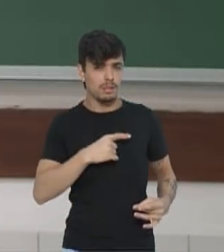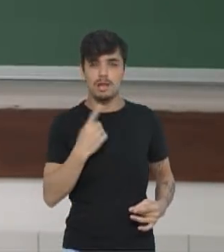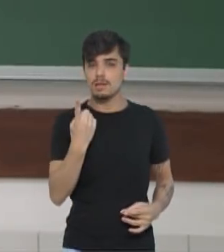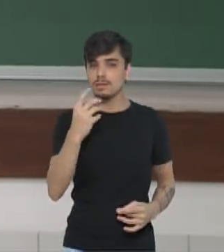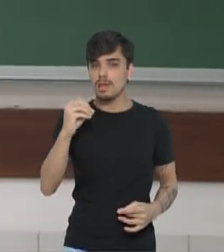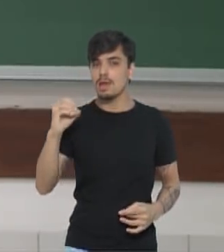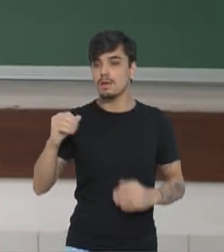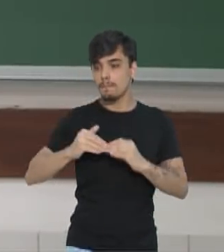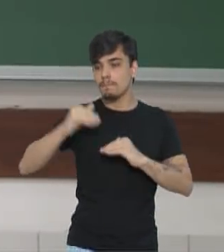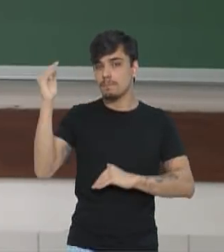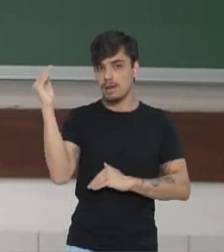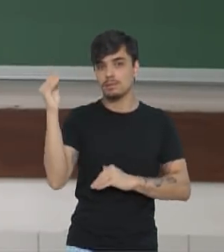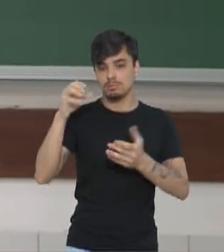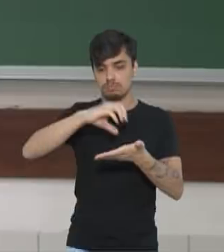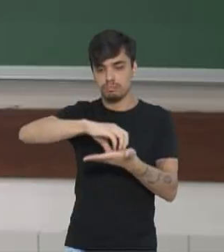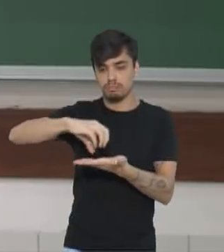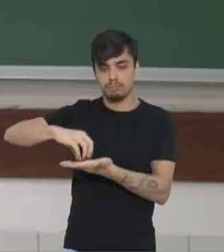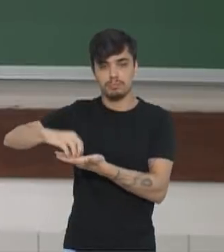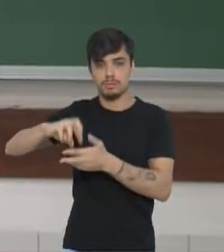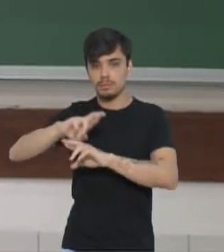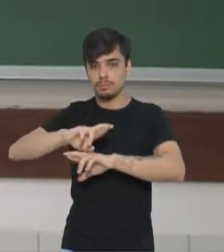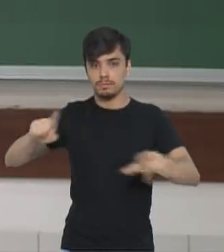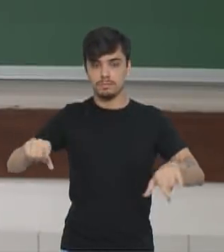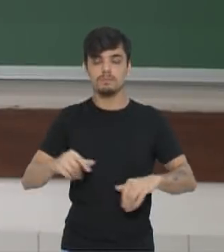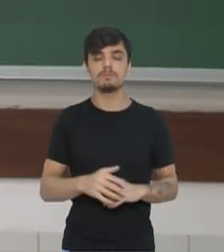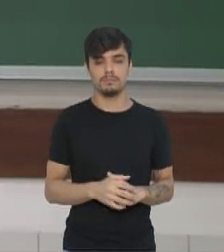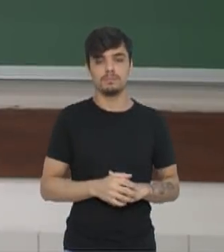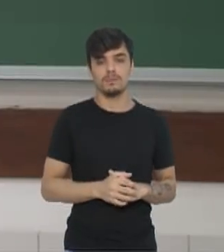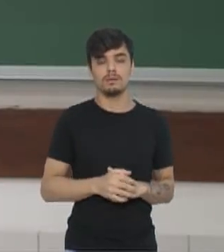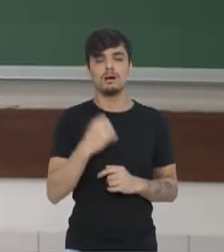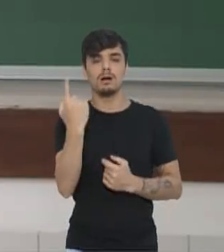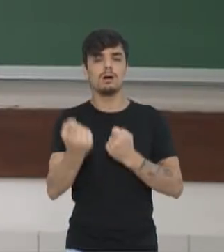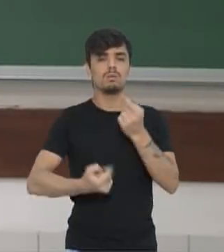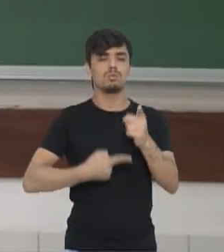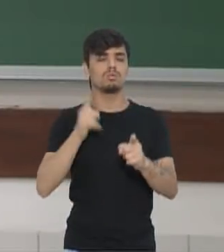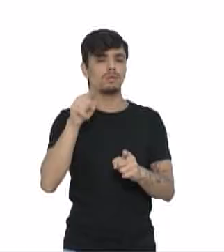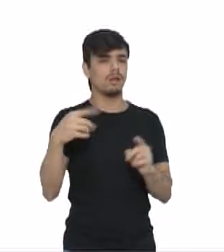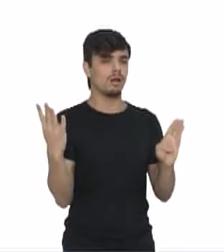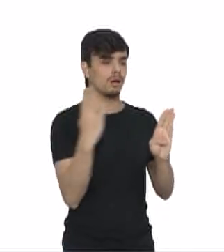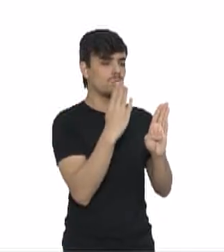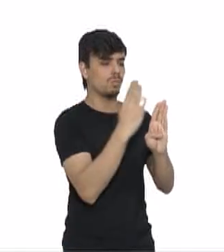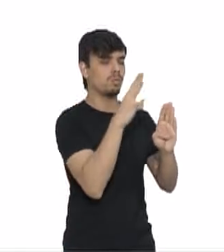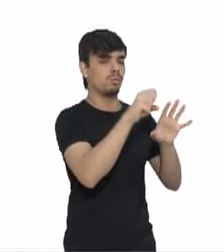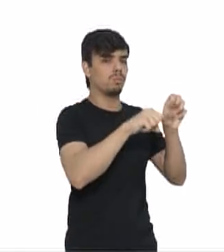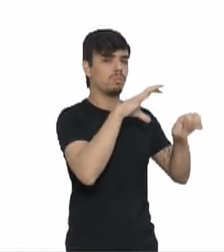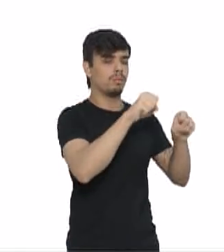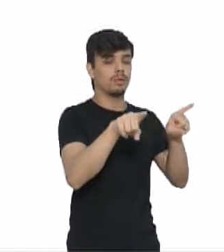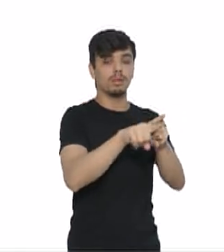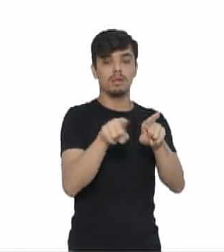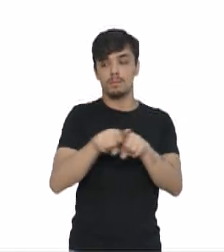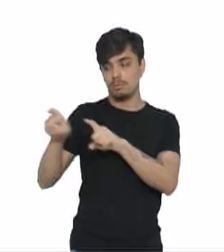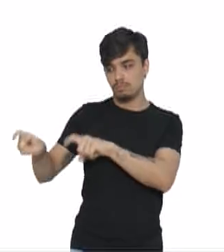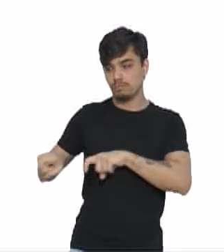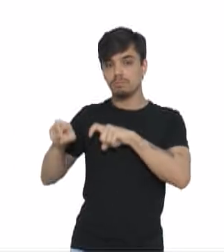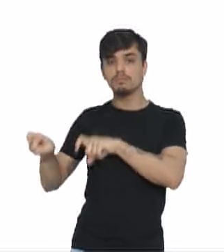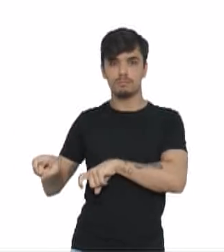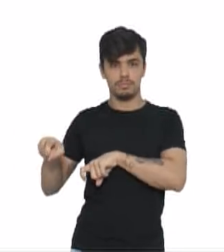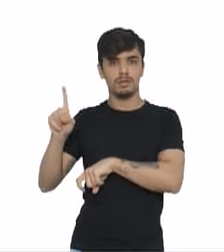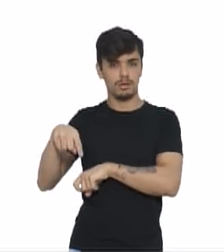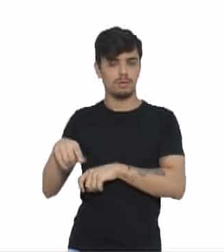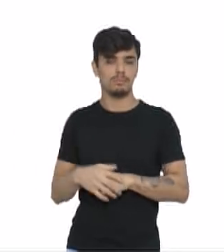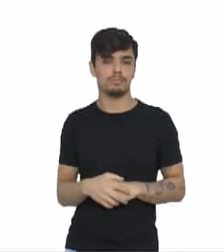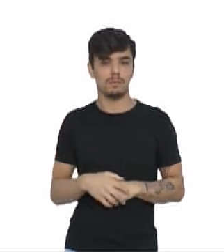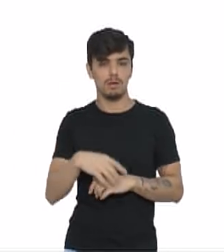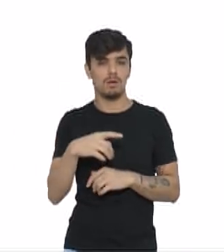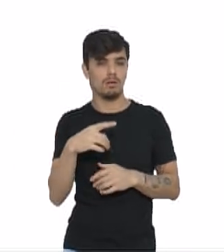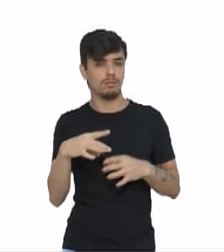diferentes. Alguns deles eram caçadores e coletores, outros já eram agricultores. Um grande detalhe que eles têm aqui vai ser para